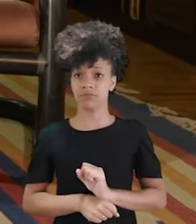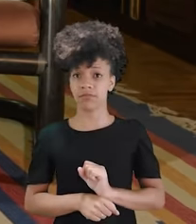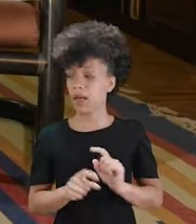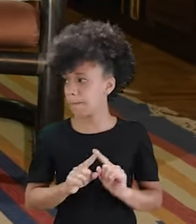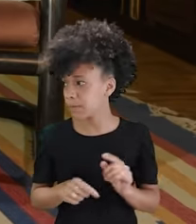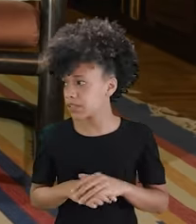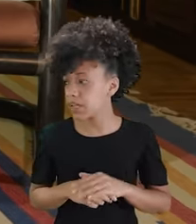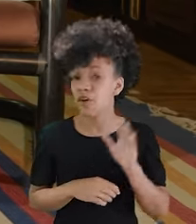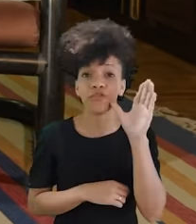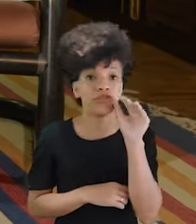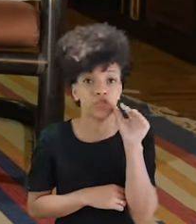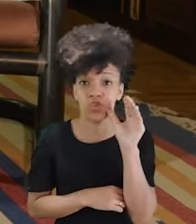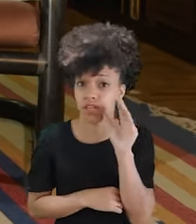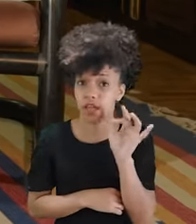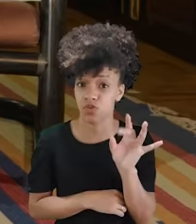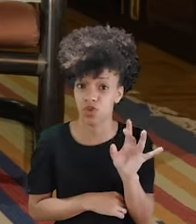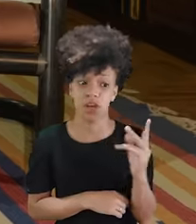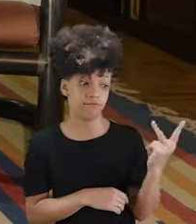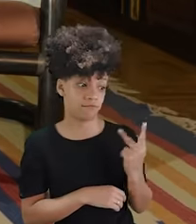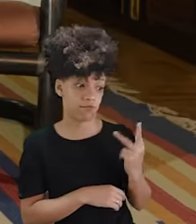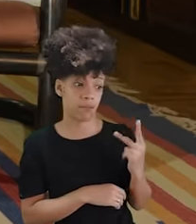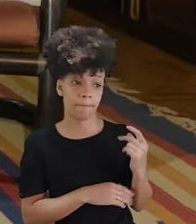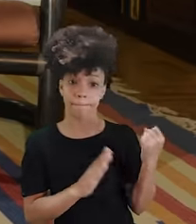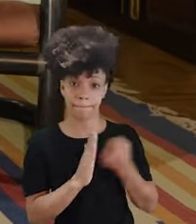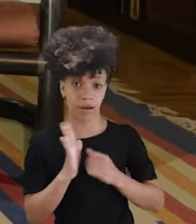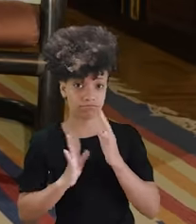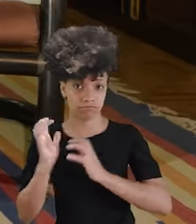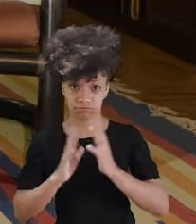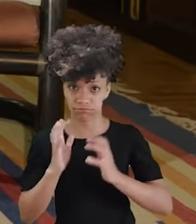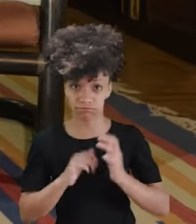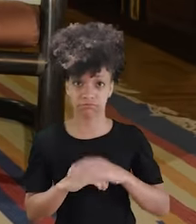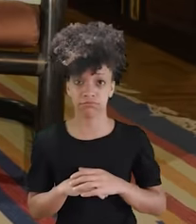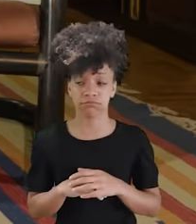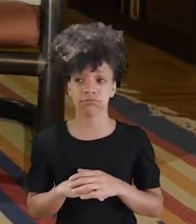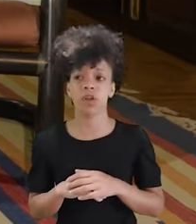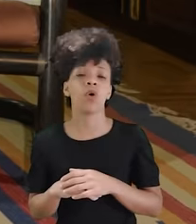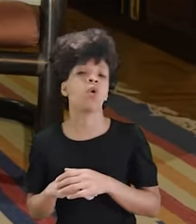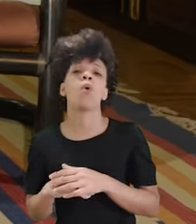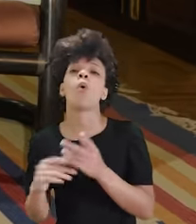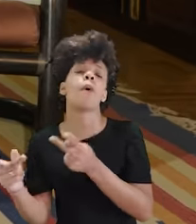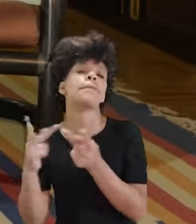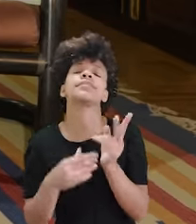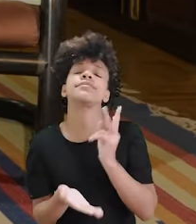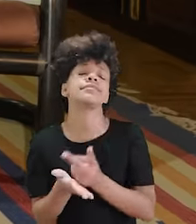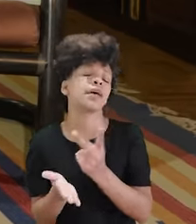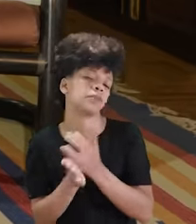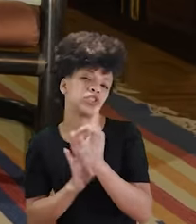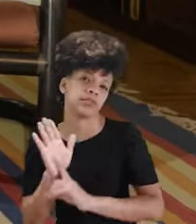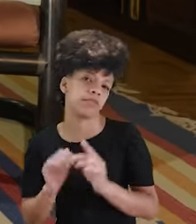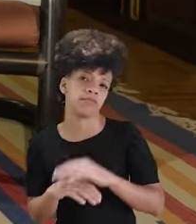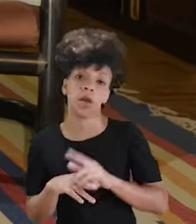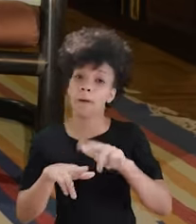contacto não passageiro se entrar numa briga é boa noite passageiro ou passageira que a